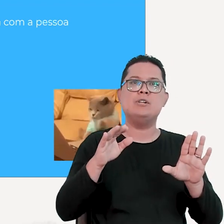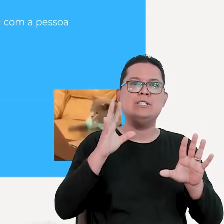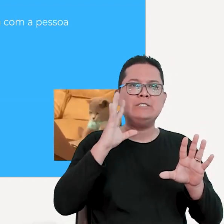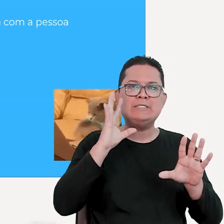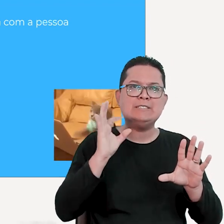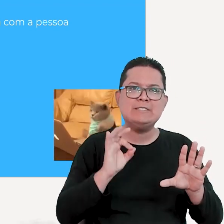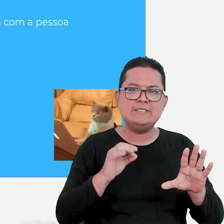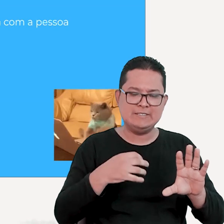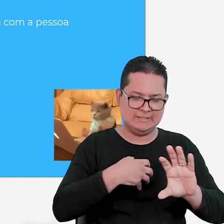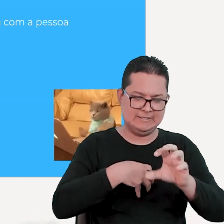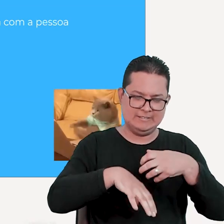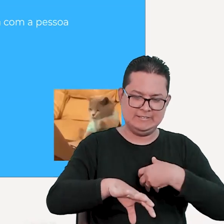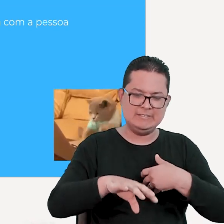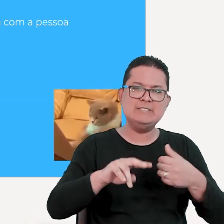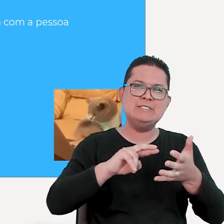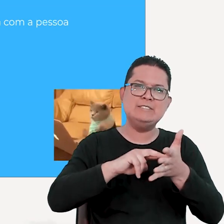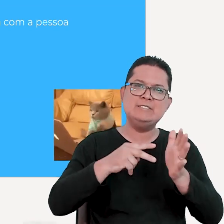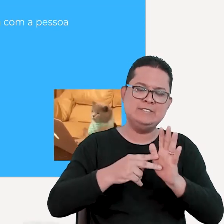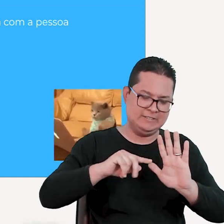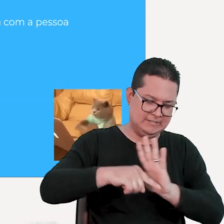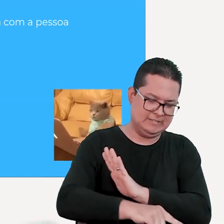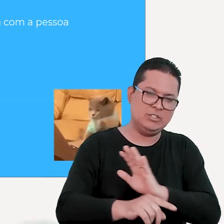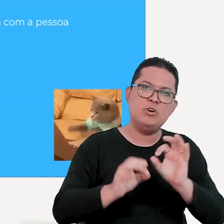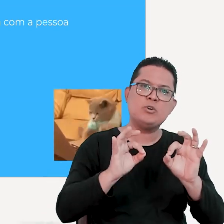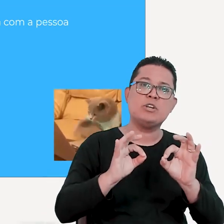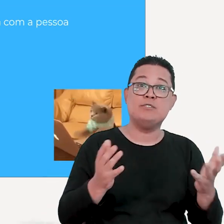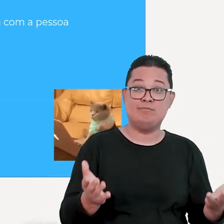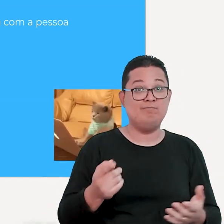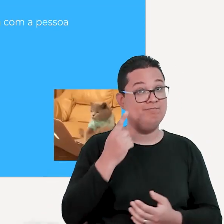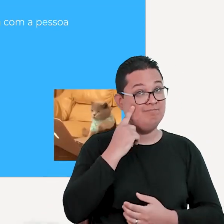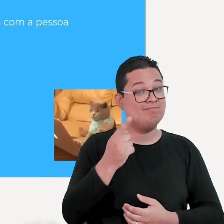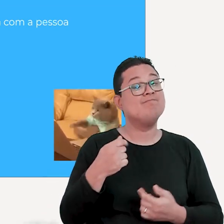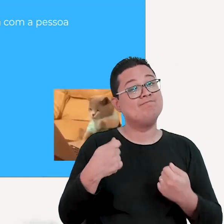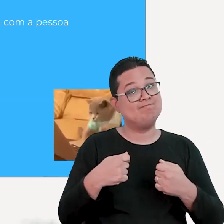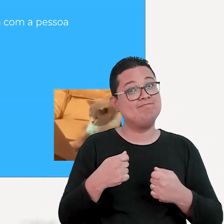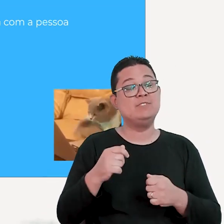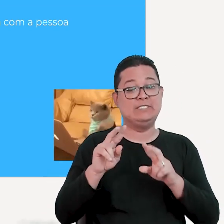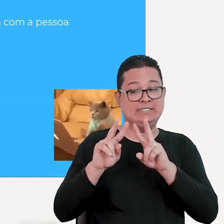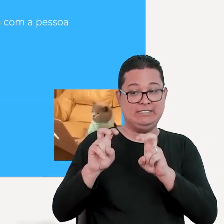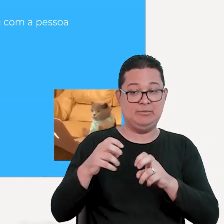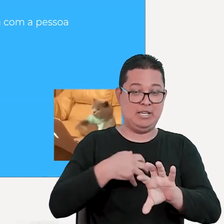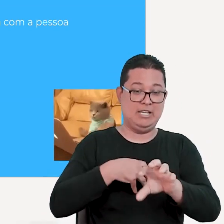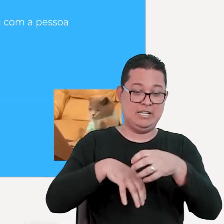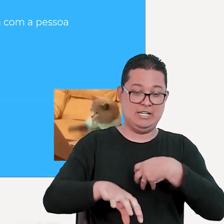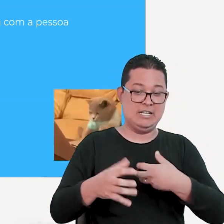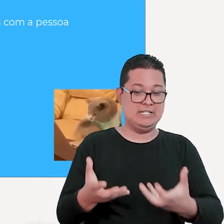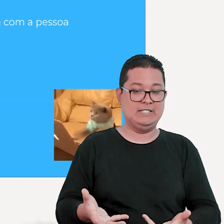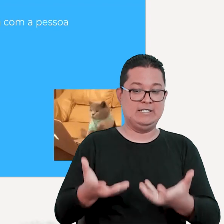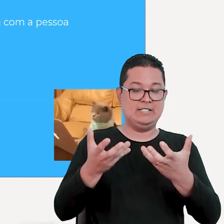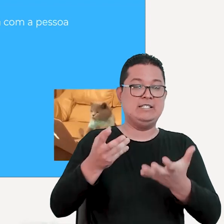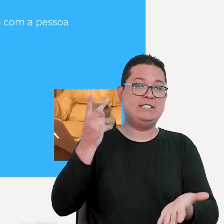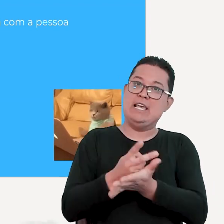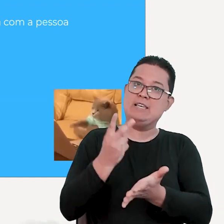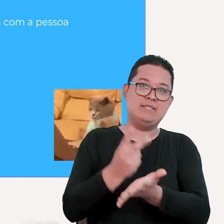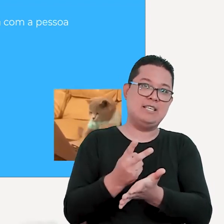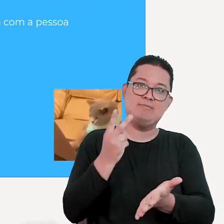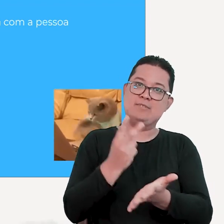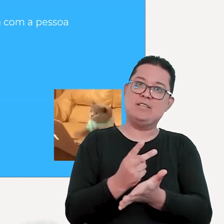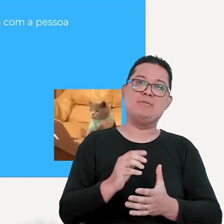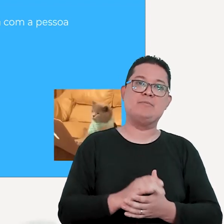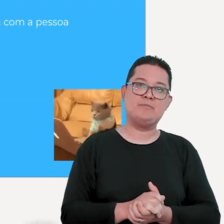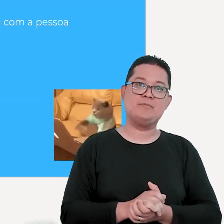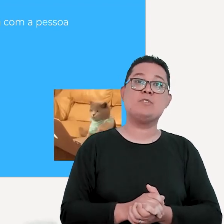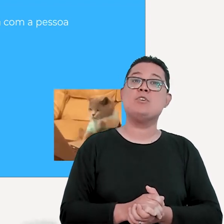Por isso é sempre importante a gente enfatizar e dizer o quanto isso é importante. Nós somos os advogados da